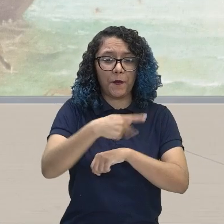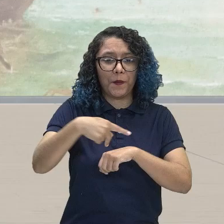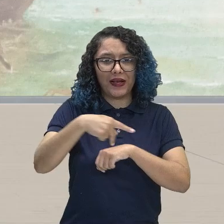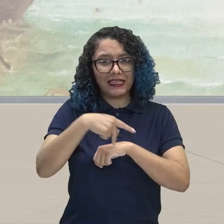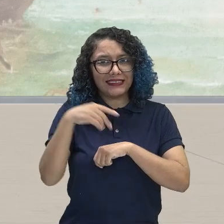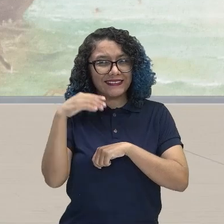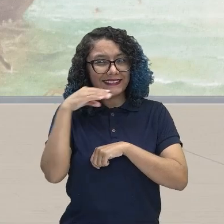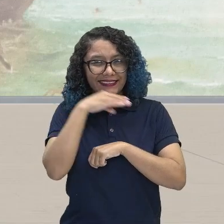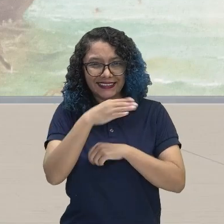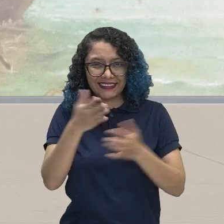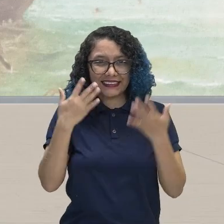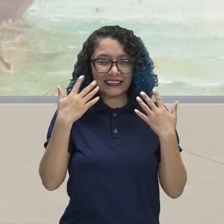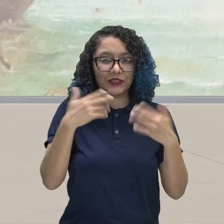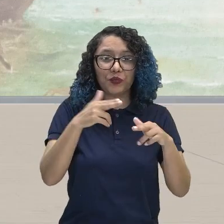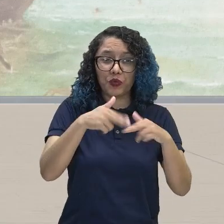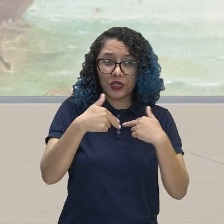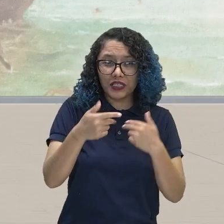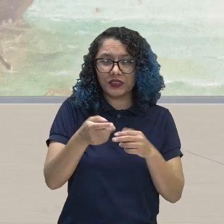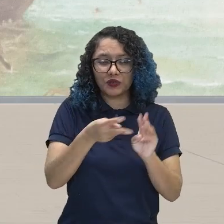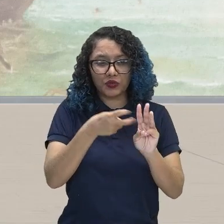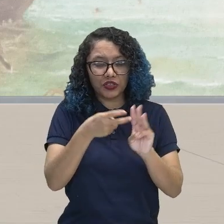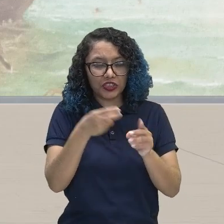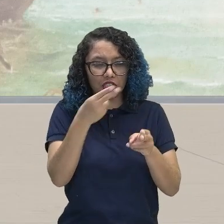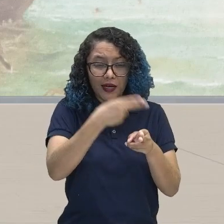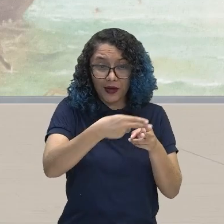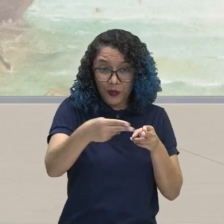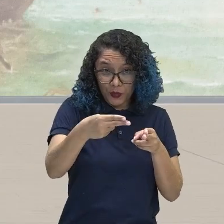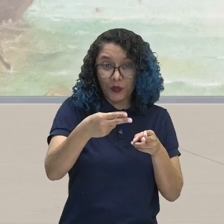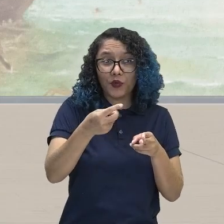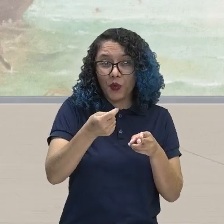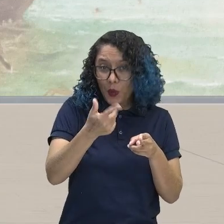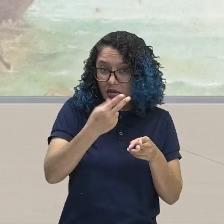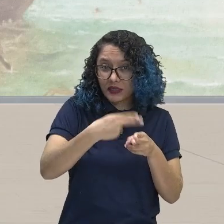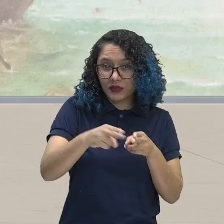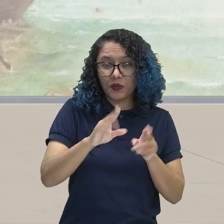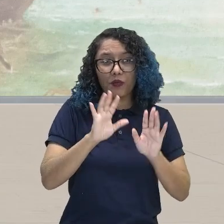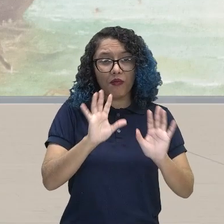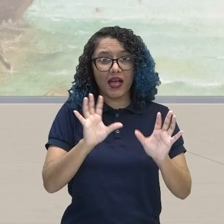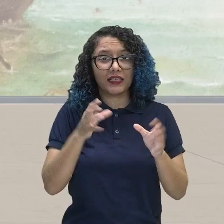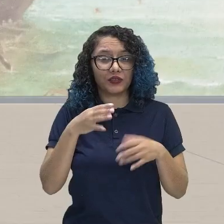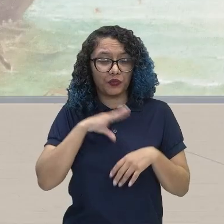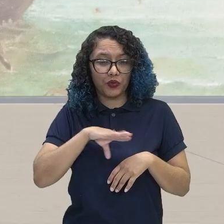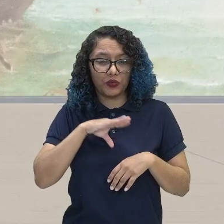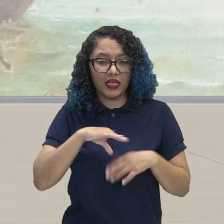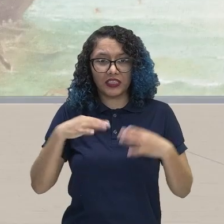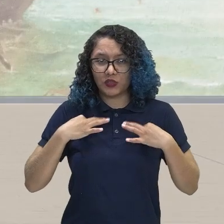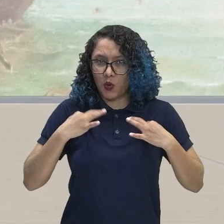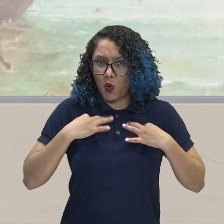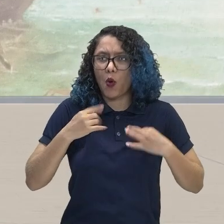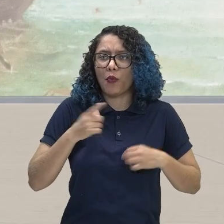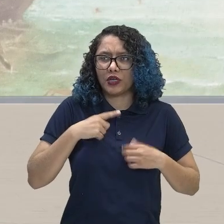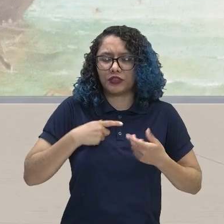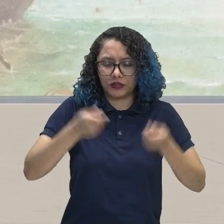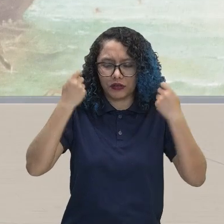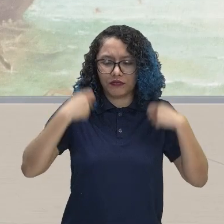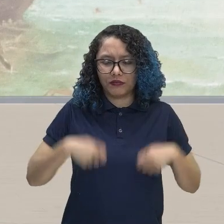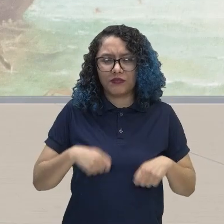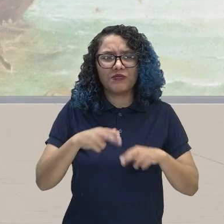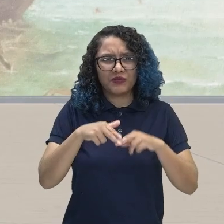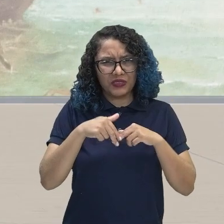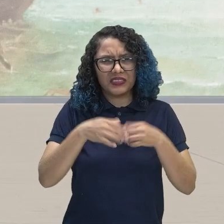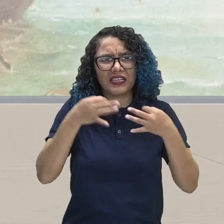os índios estavam seminus. E os portugueses, como eles estavam vestidos, o que aconteceu? Eles com certeza sentiam muito